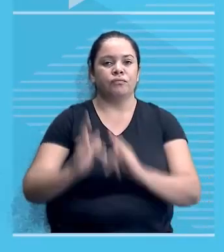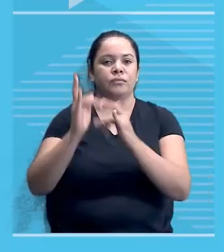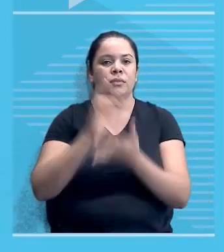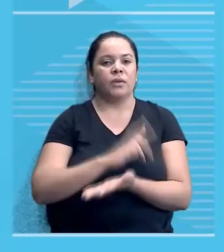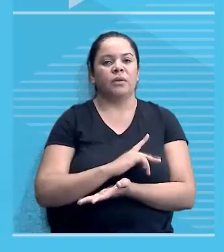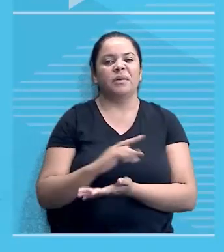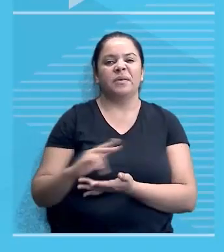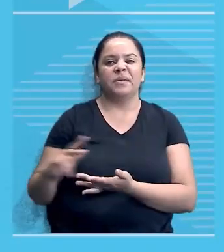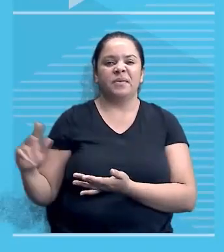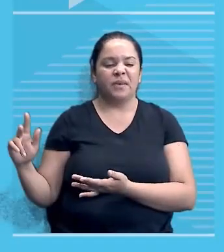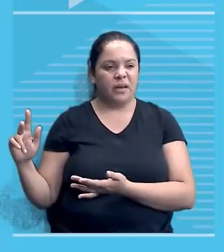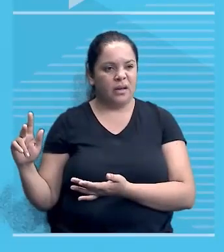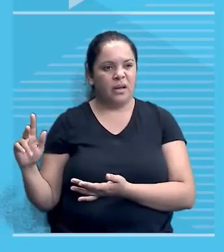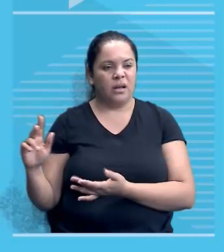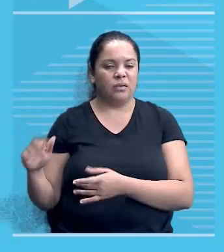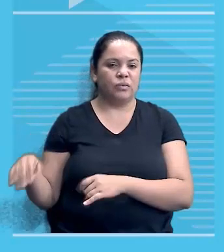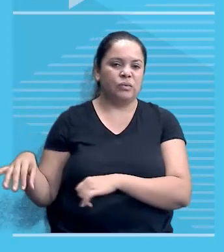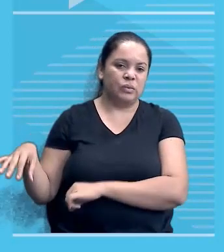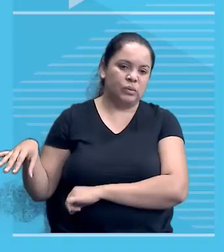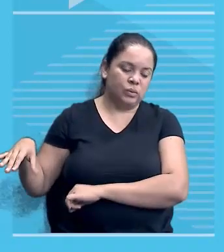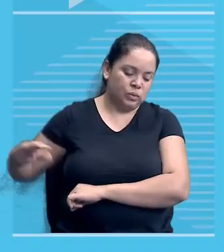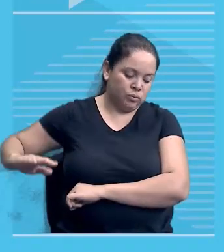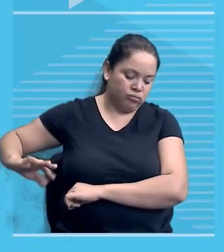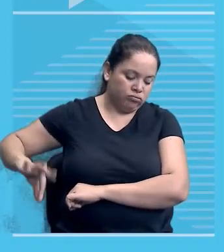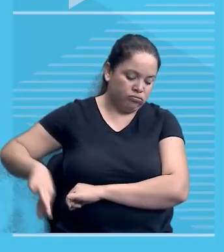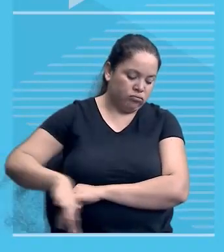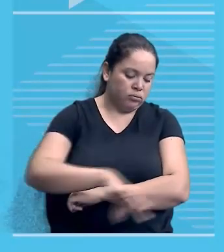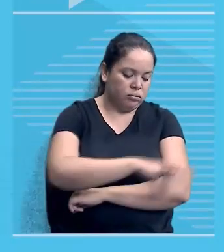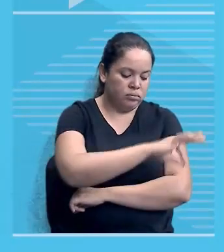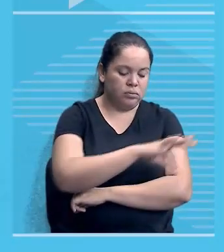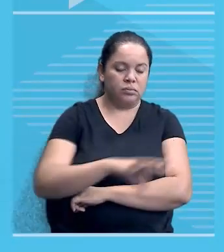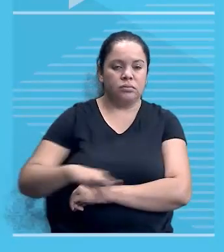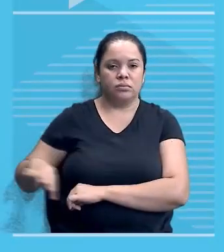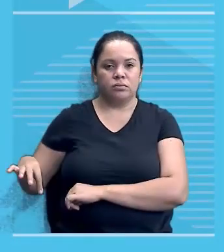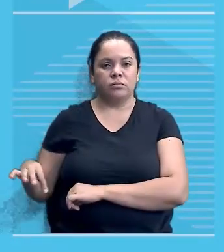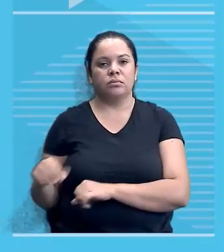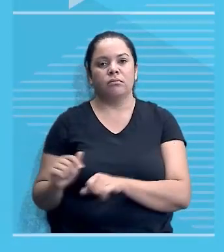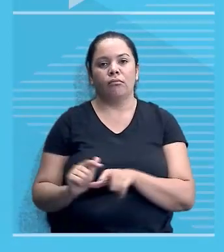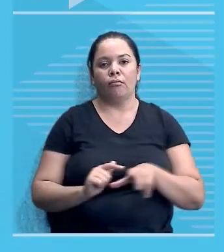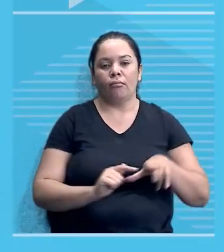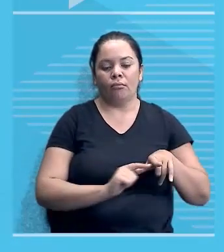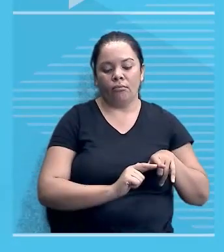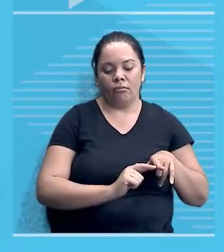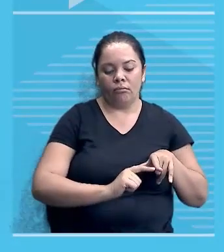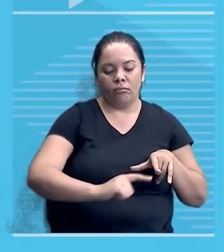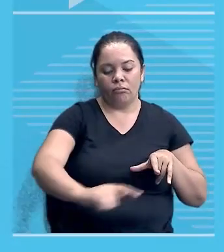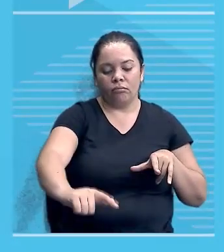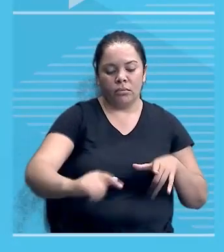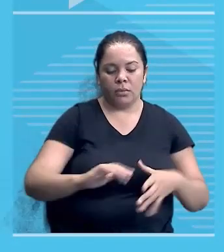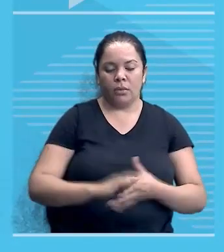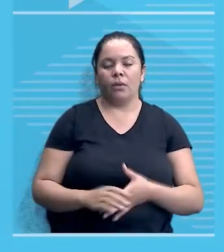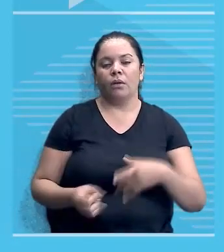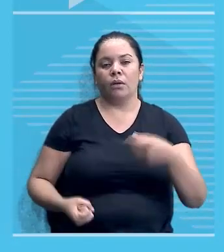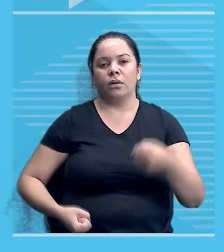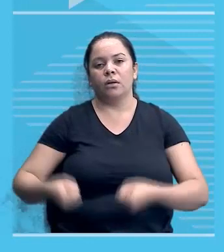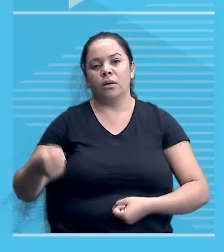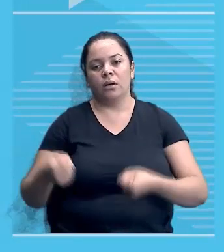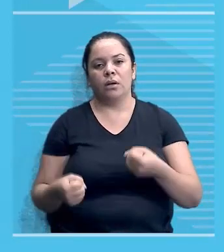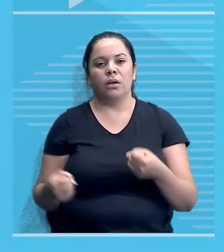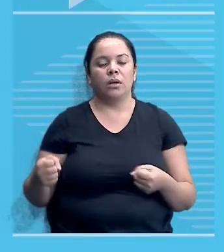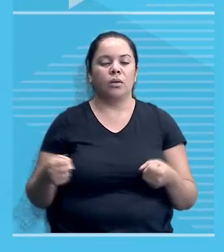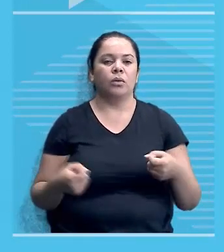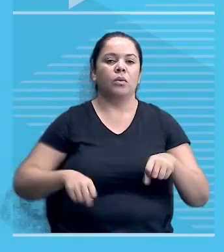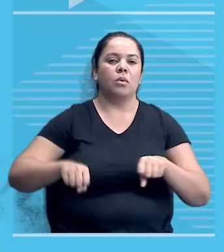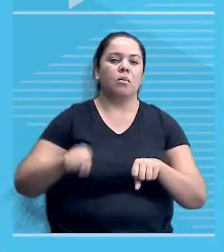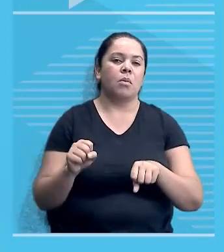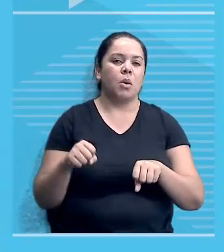impermeabilizada né Muito asfalto ainda tem a frota de veículos né que ajuda a